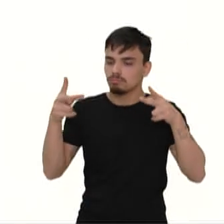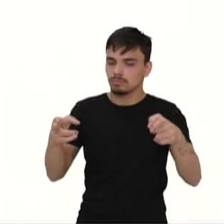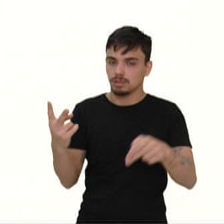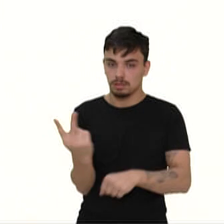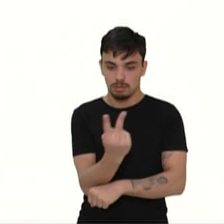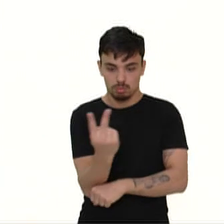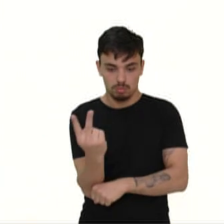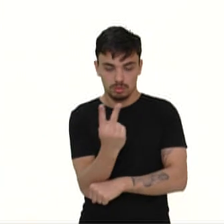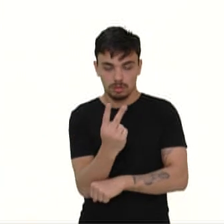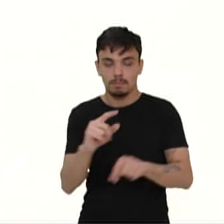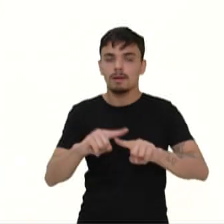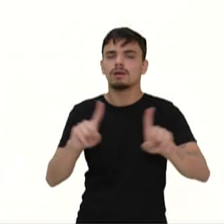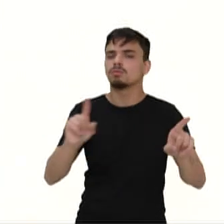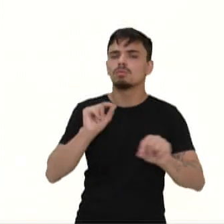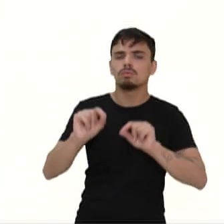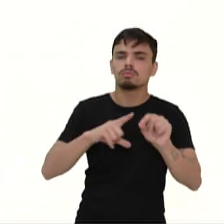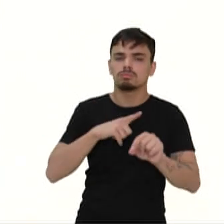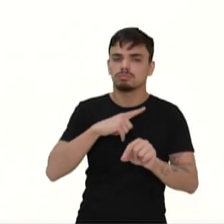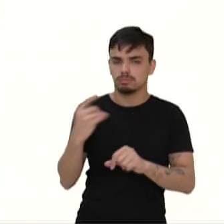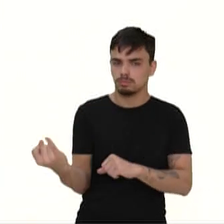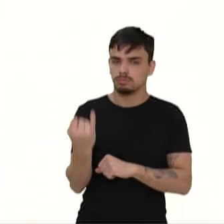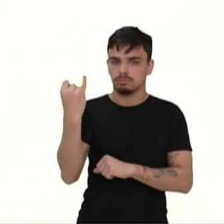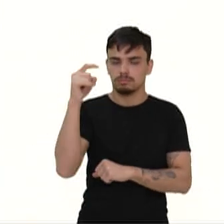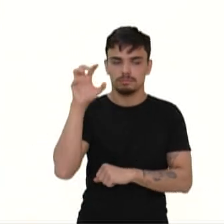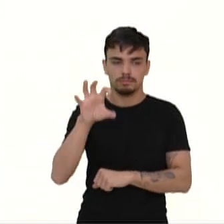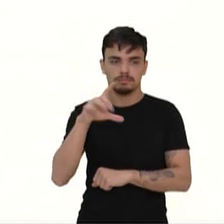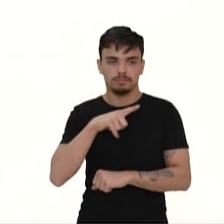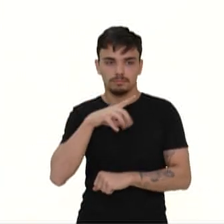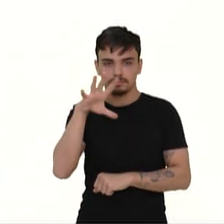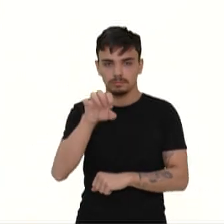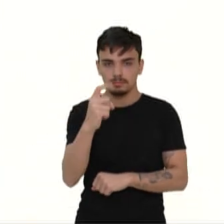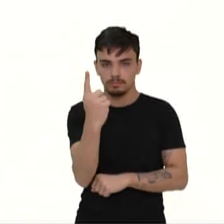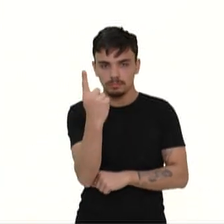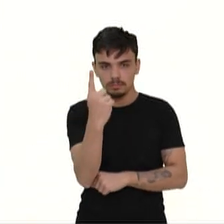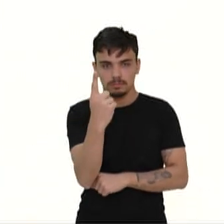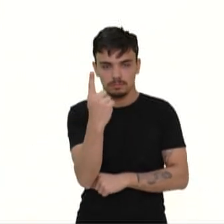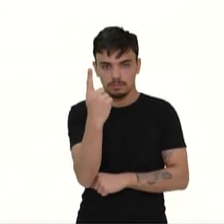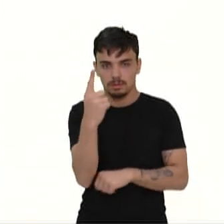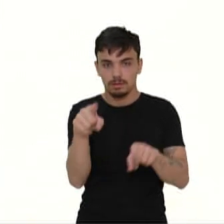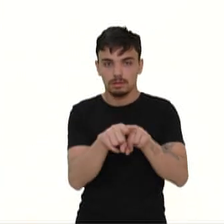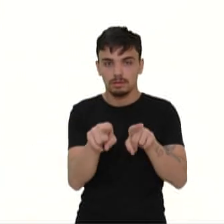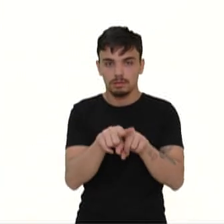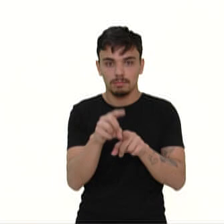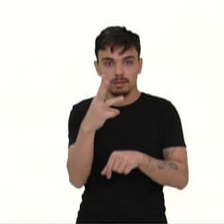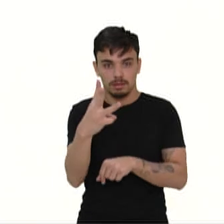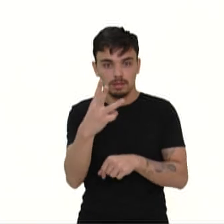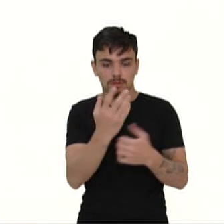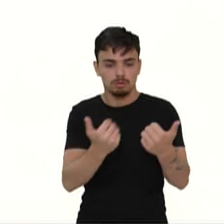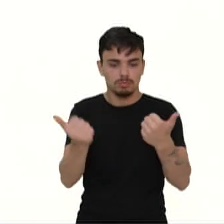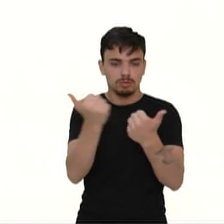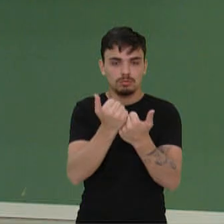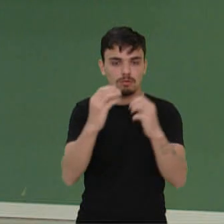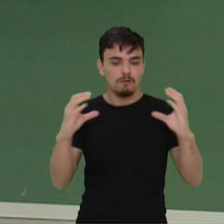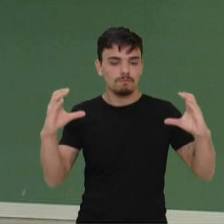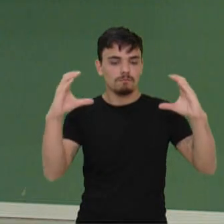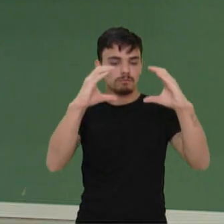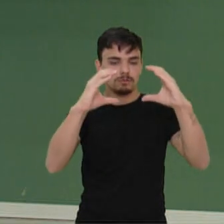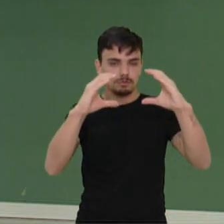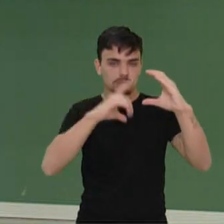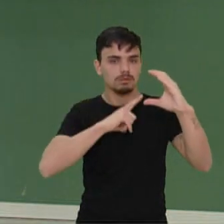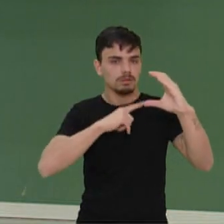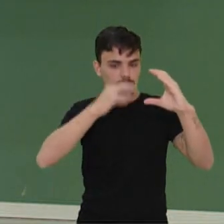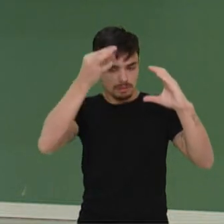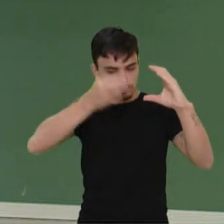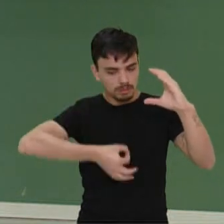e o que isso tem de importante? O seguinte, pega o 1 e pega o 3 e substitua na tua função. Eu garanto para vocês,